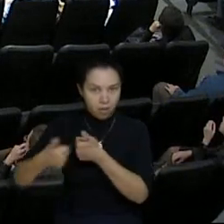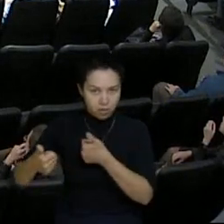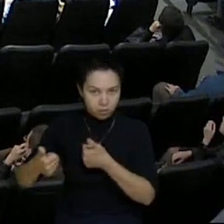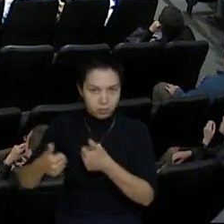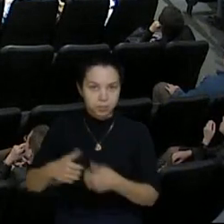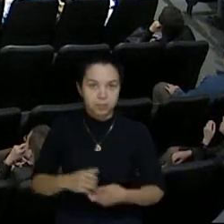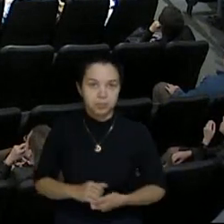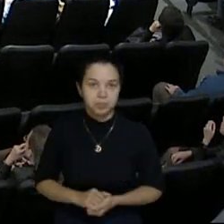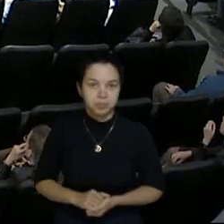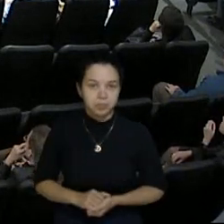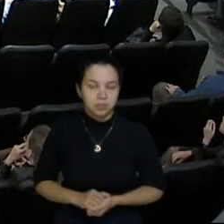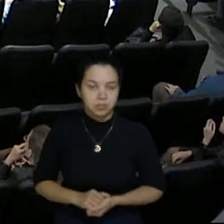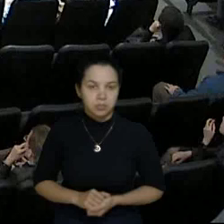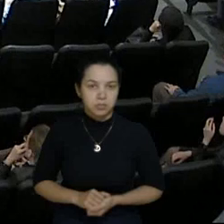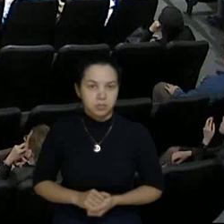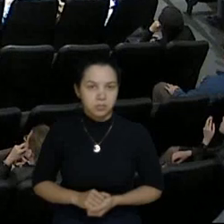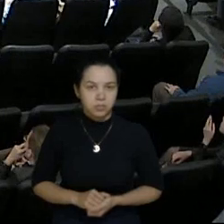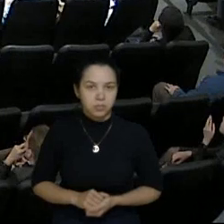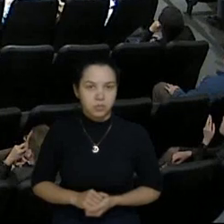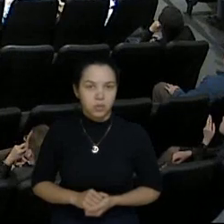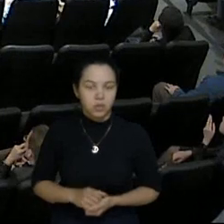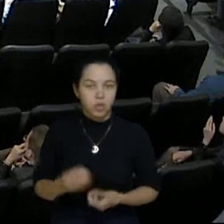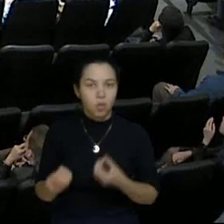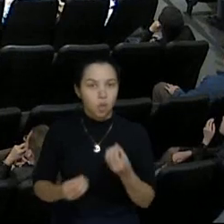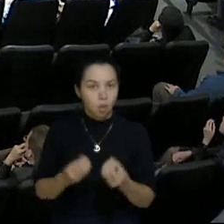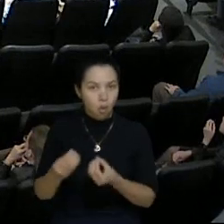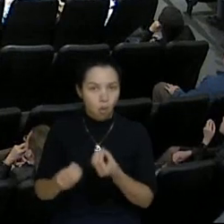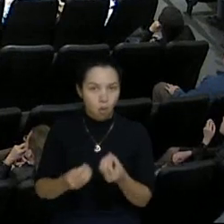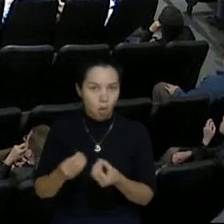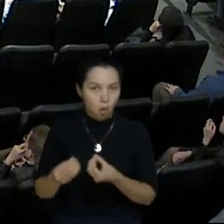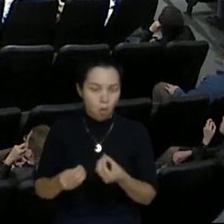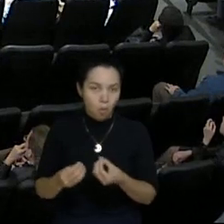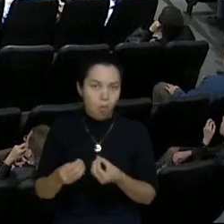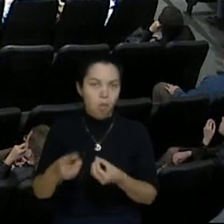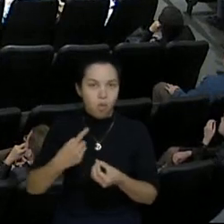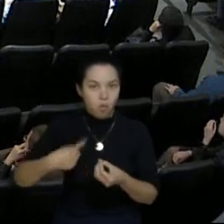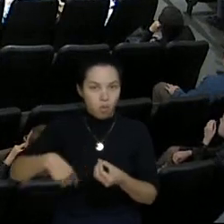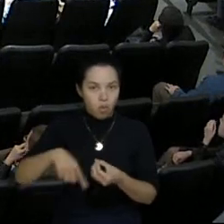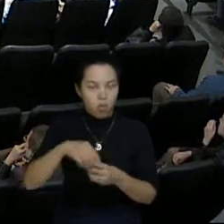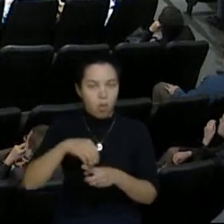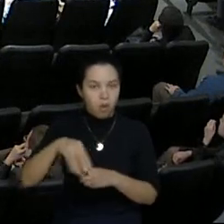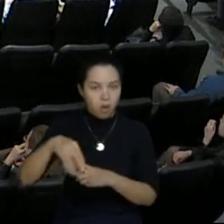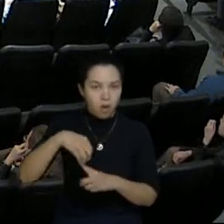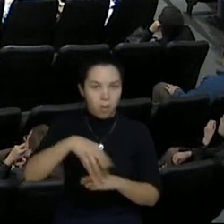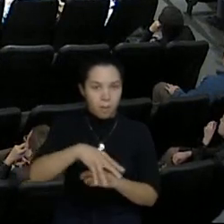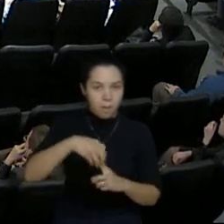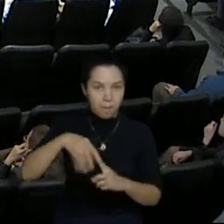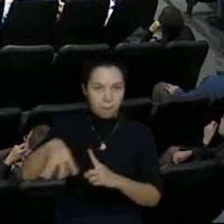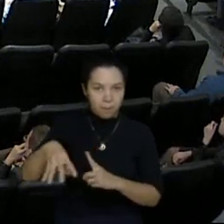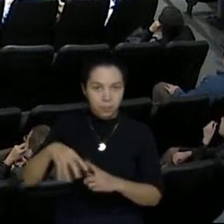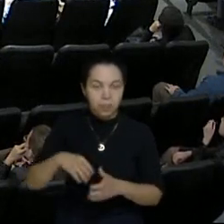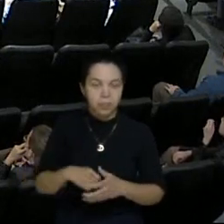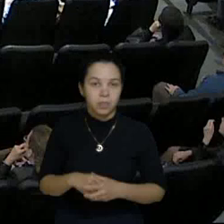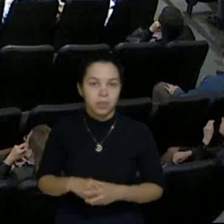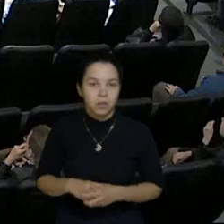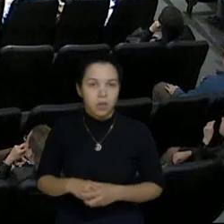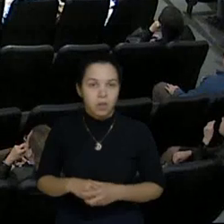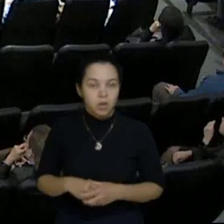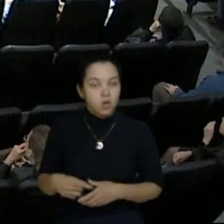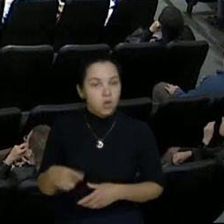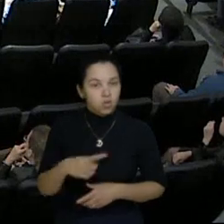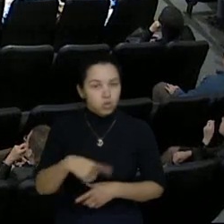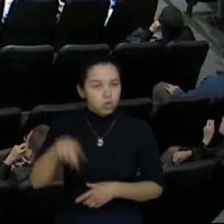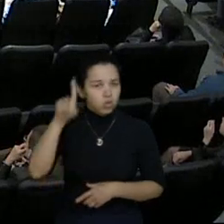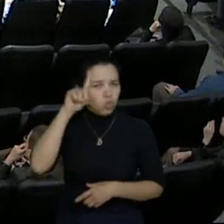Florianópolis Como encaminhar então nós recebemos praticamente todos os